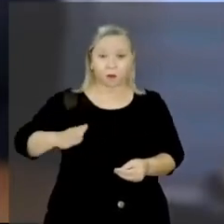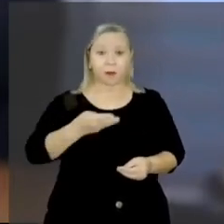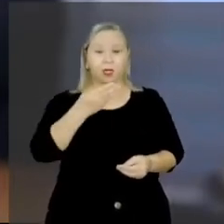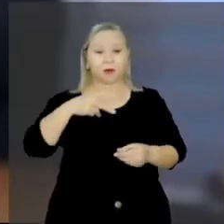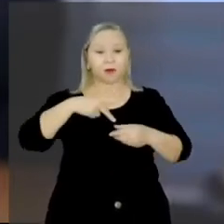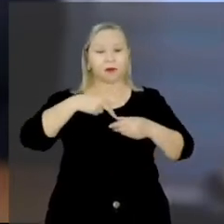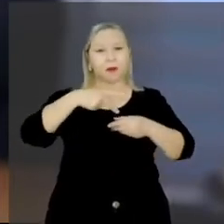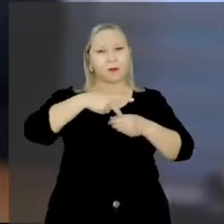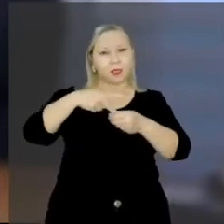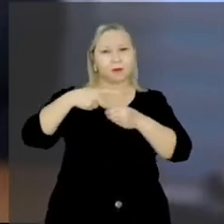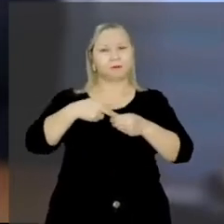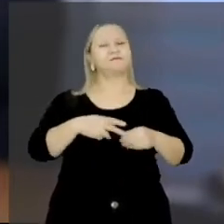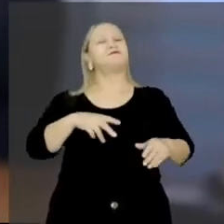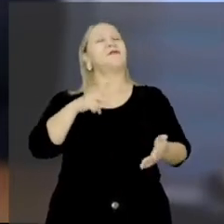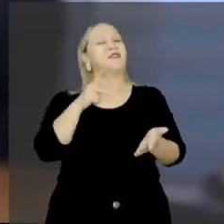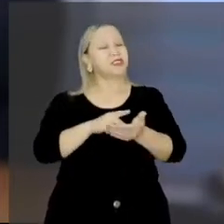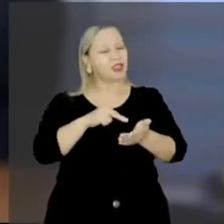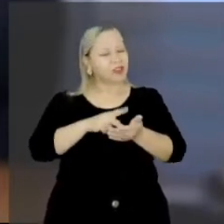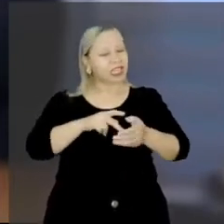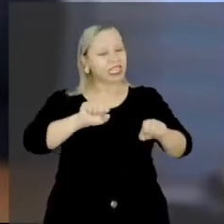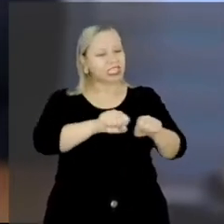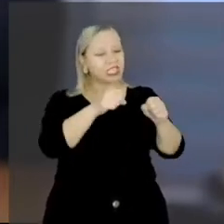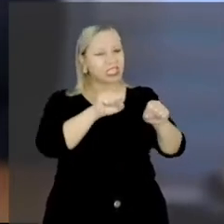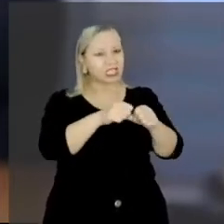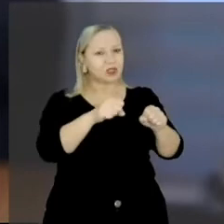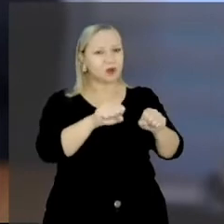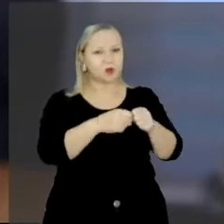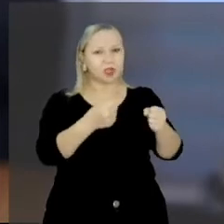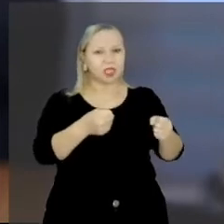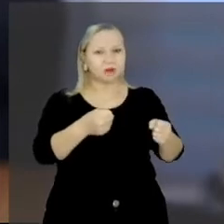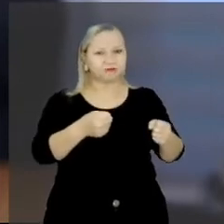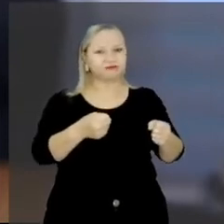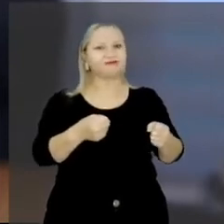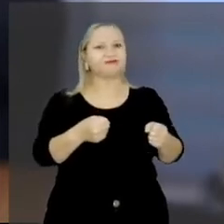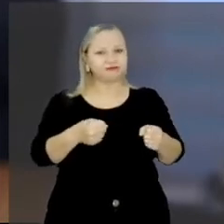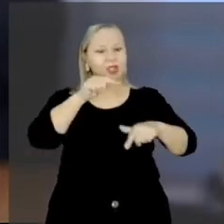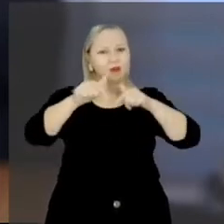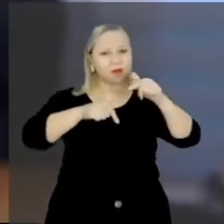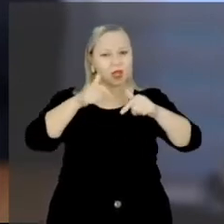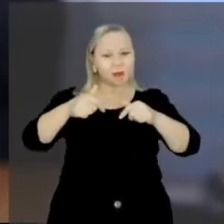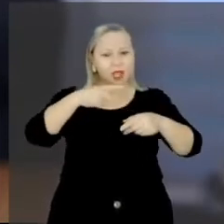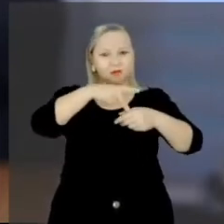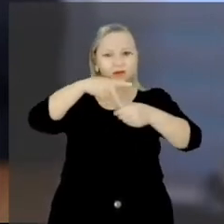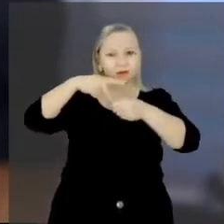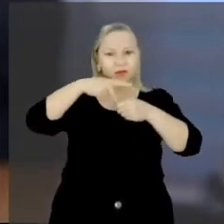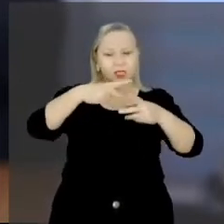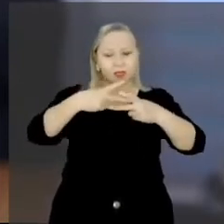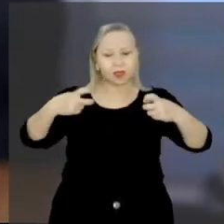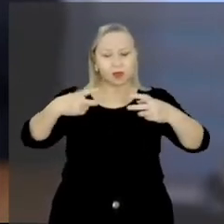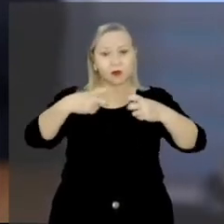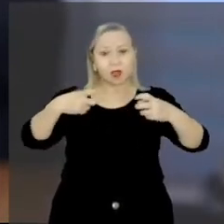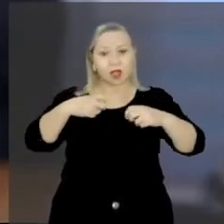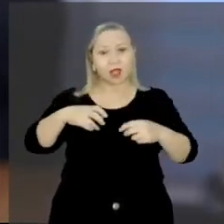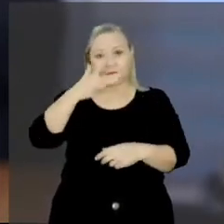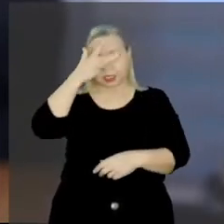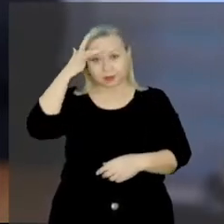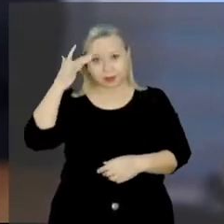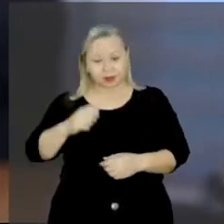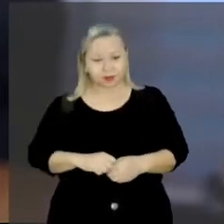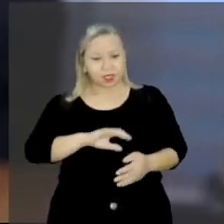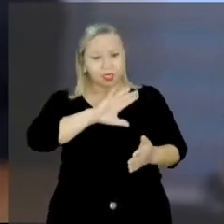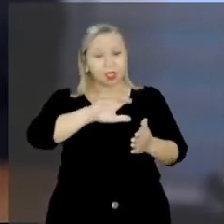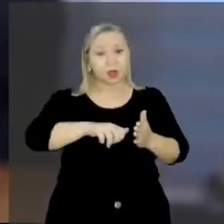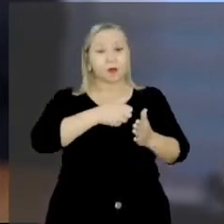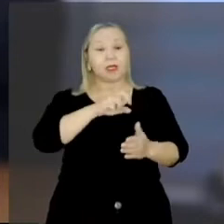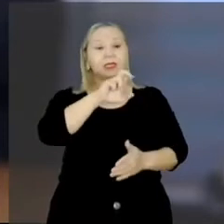R$270 bilhões que deixou de ser investido. Porque a Lava Jato não teve outra tarefa senão a de prestar contas ao Departamento de Justiça dos